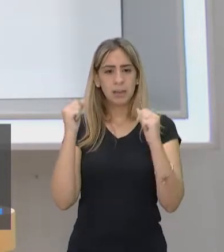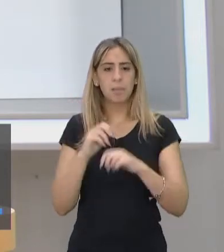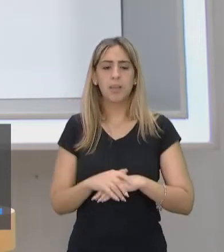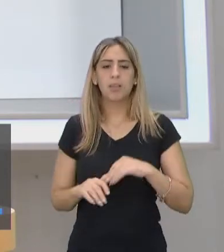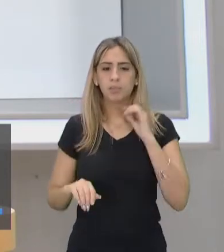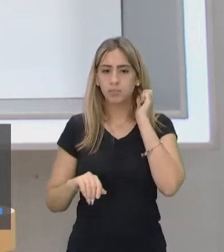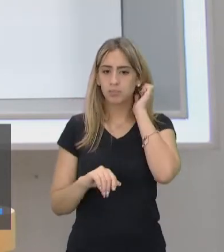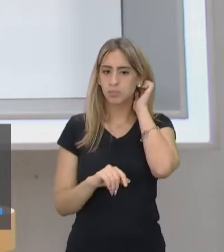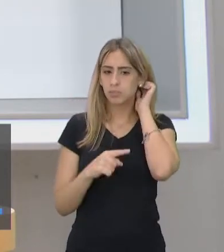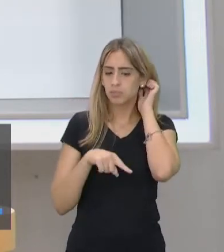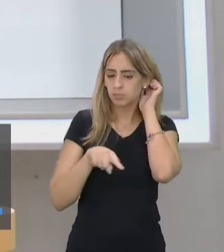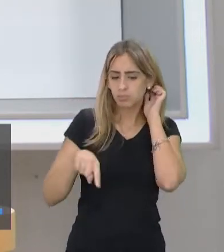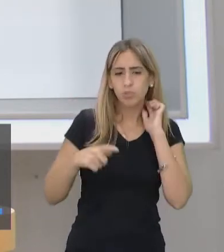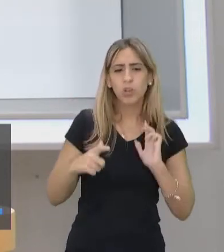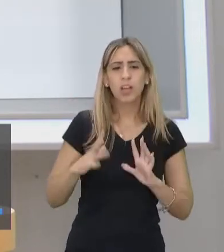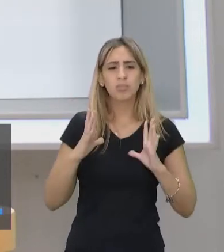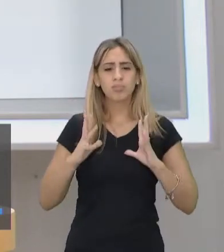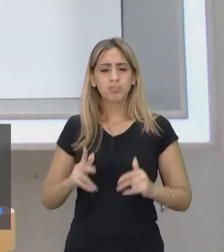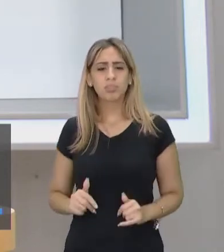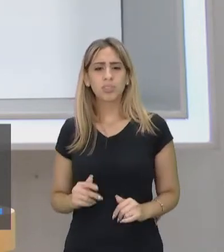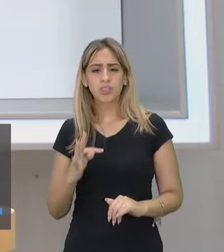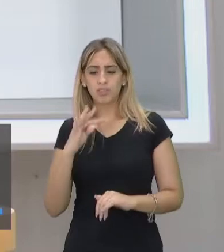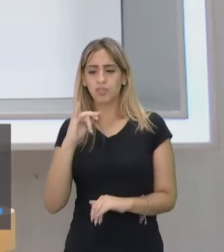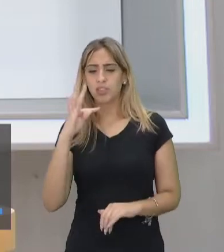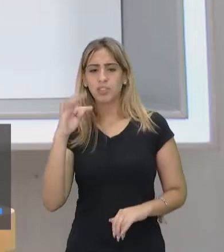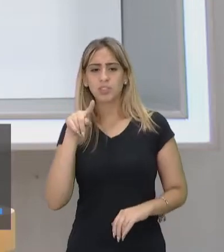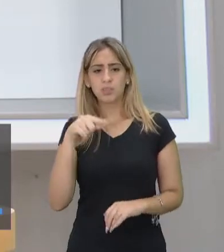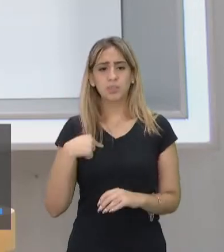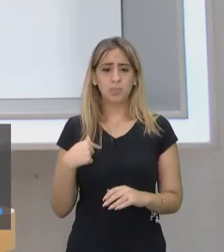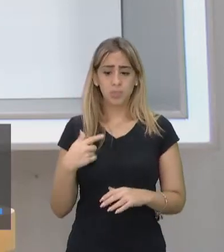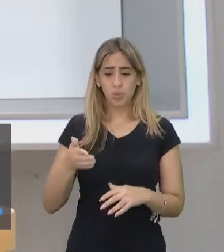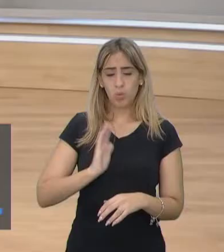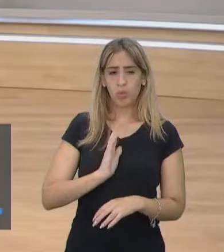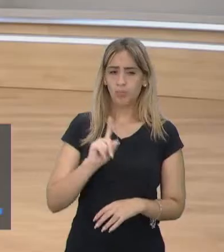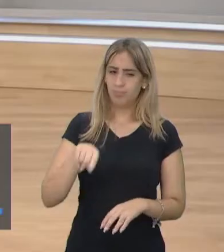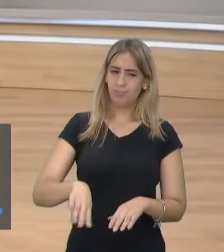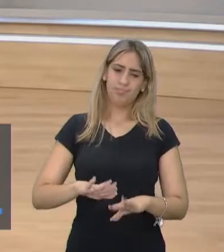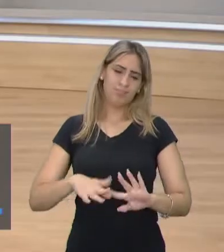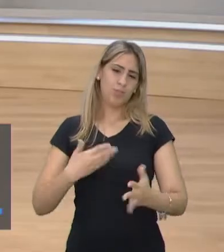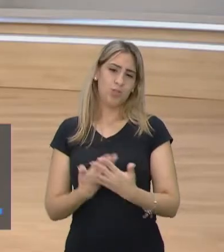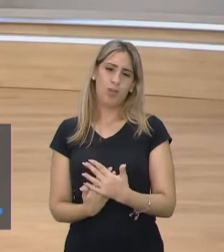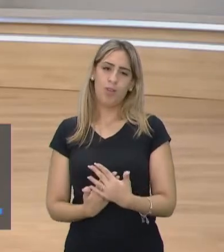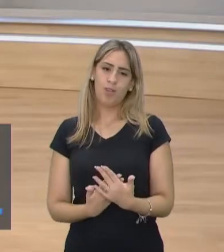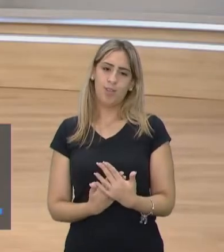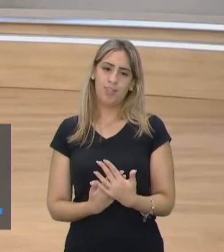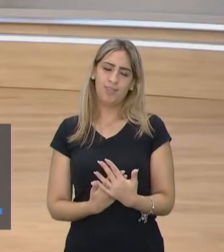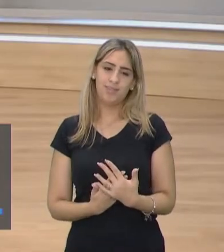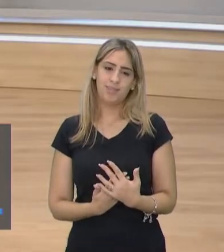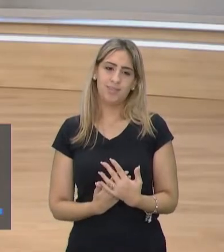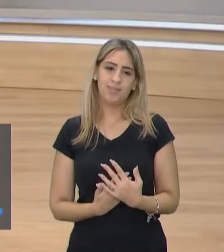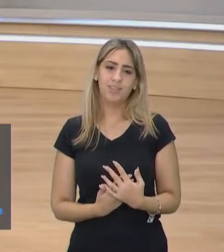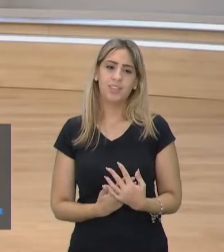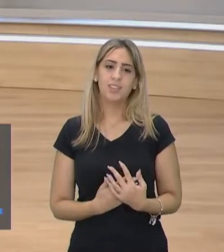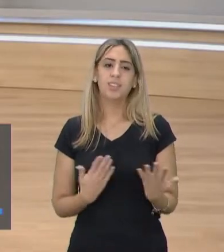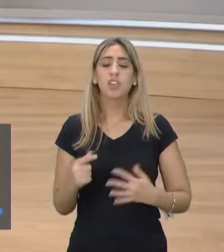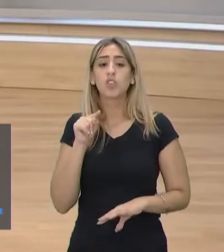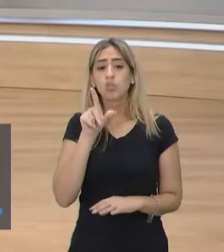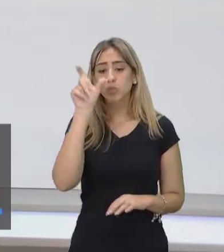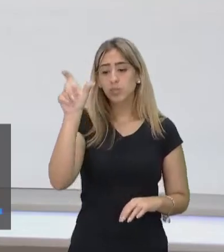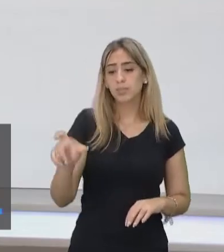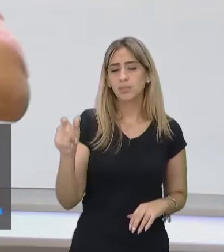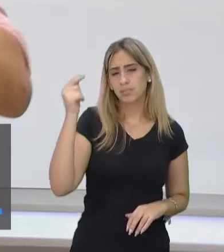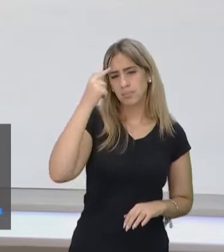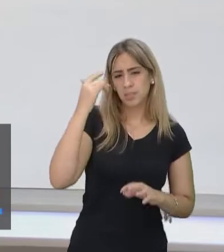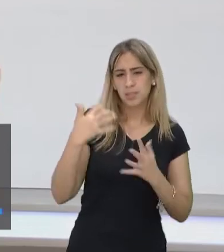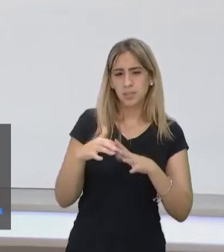da área fitness, essa da empresa, meu coração era escola. É e aí isso eu aí, voltei. tá bom. Muito Voltei pra legal. escola. Então, ó, você que pensa que o